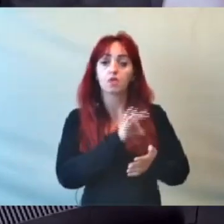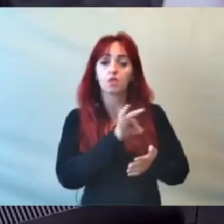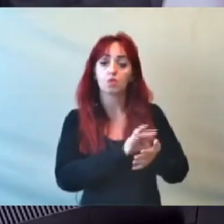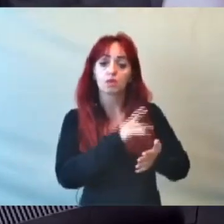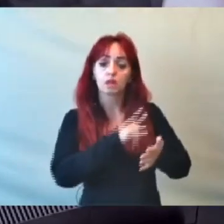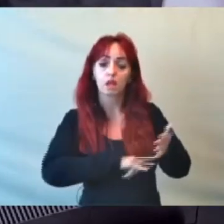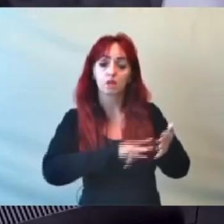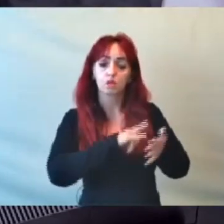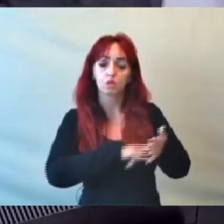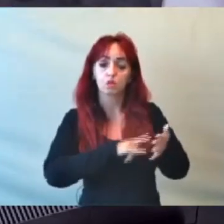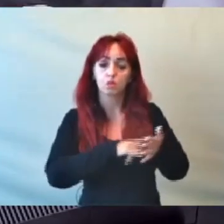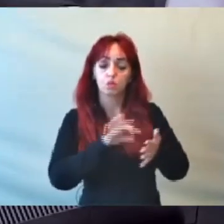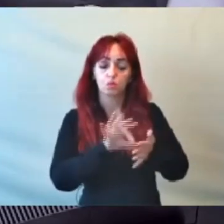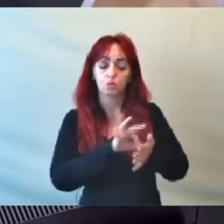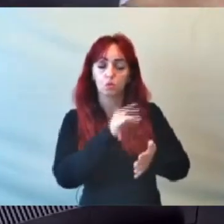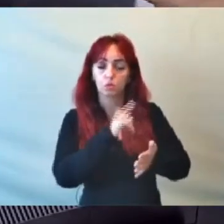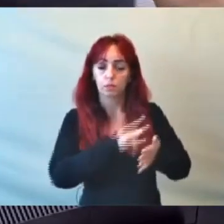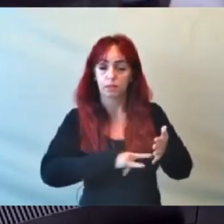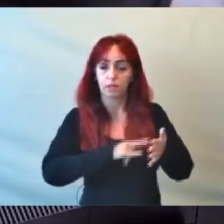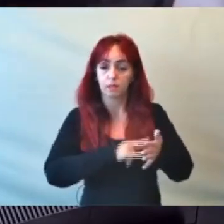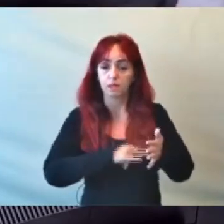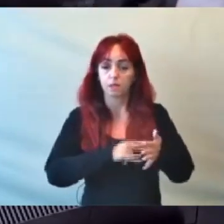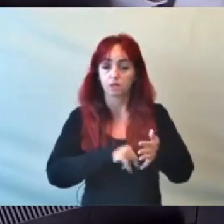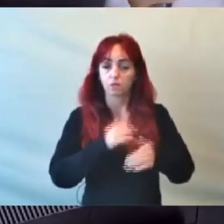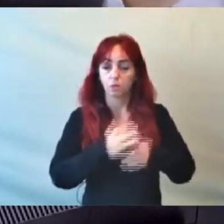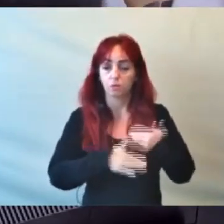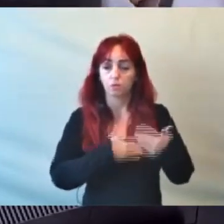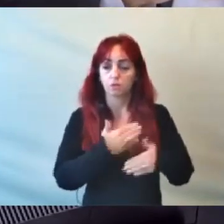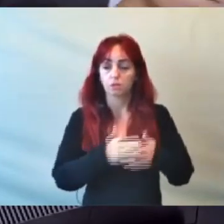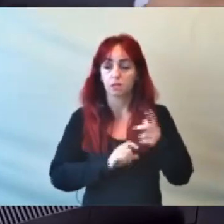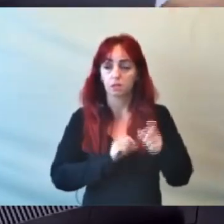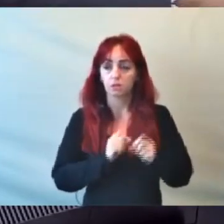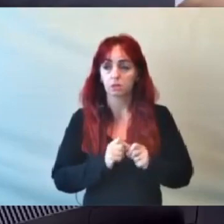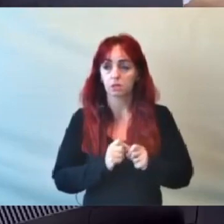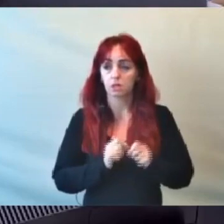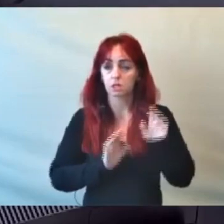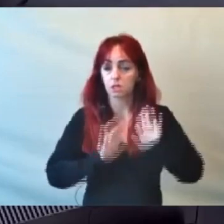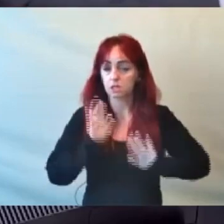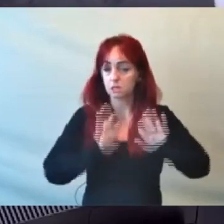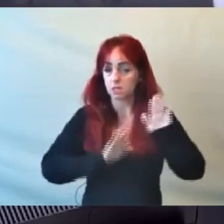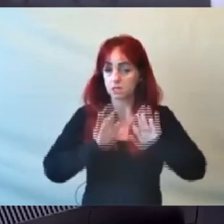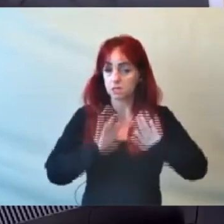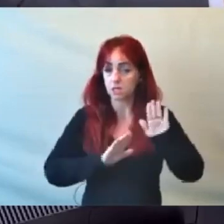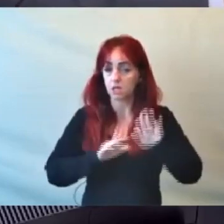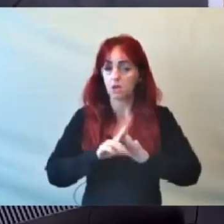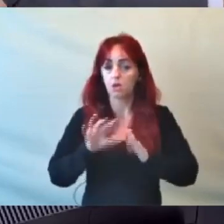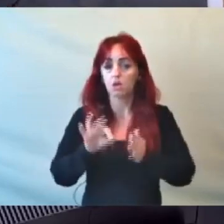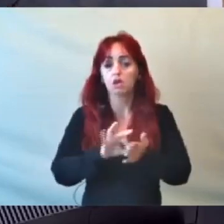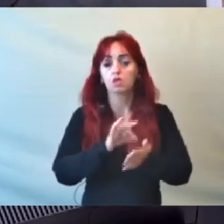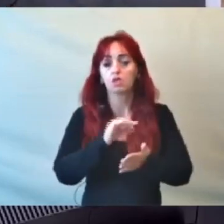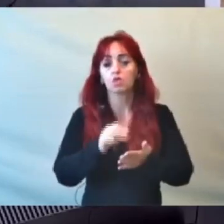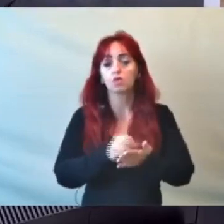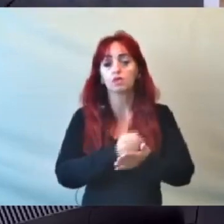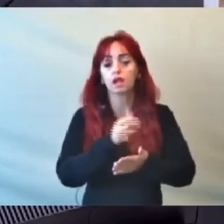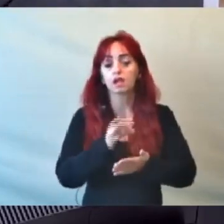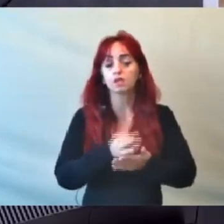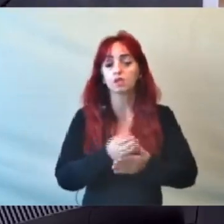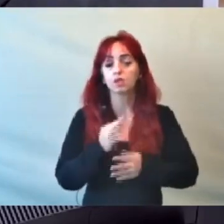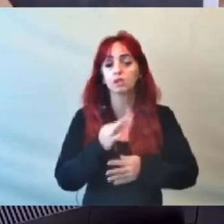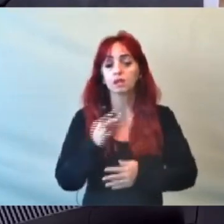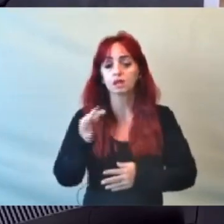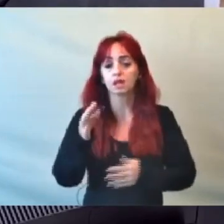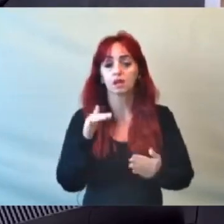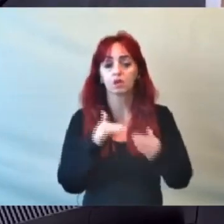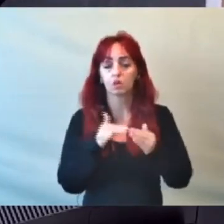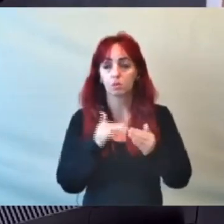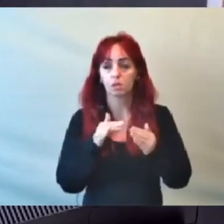foi o primeiro processo, aquele de licitação que acabou contratando essa técnica combinada de Foslock e Zelink,